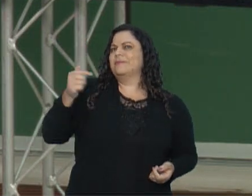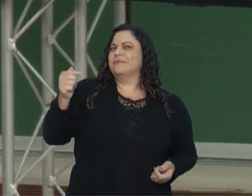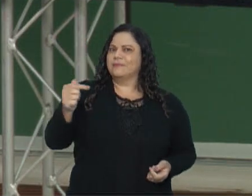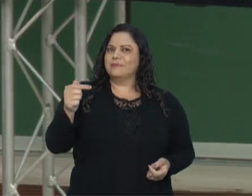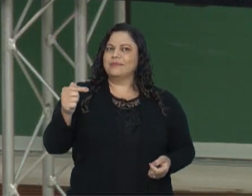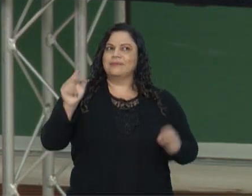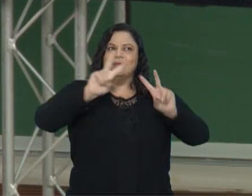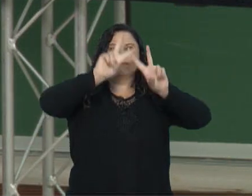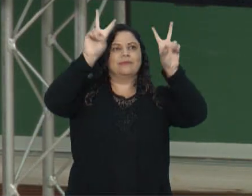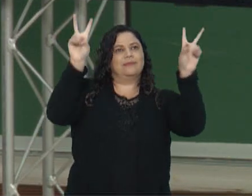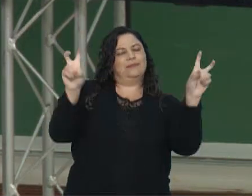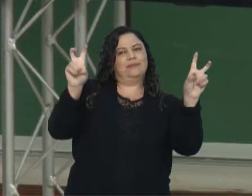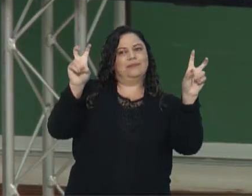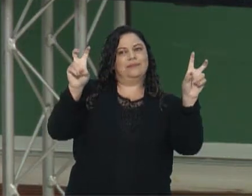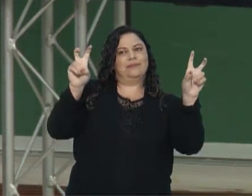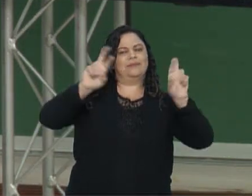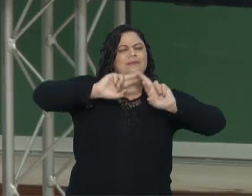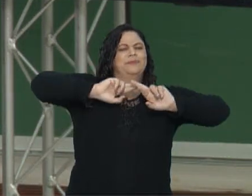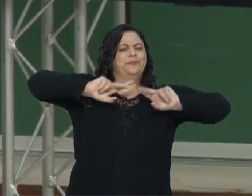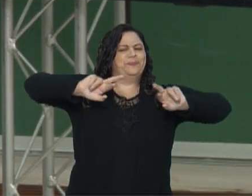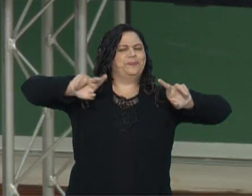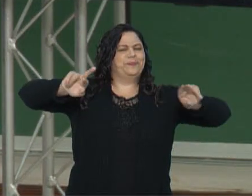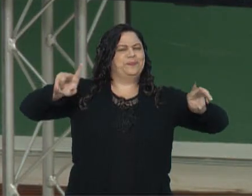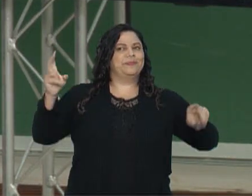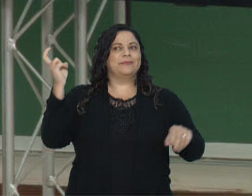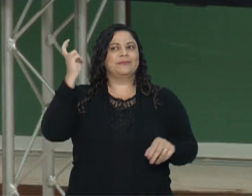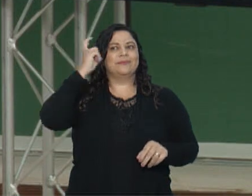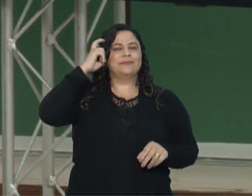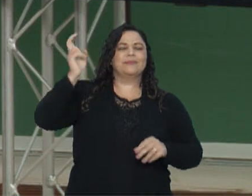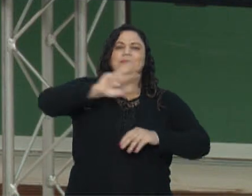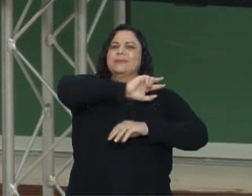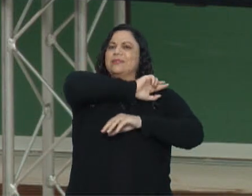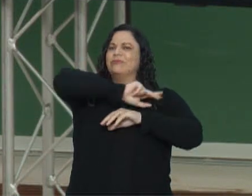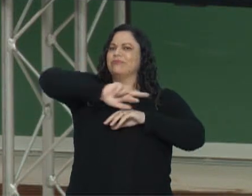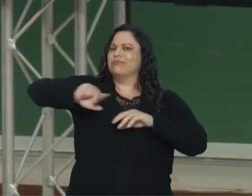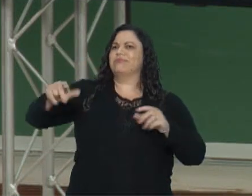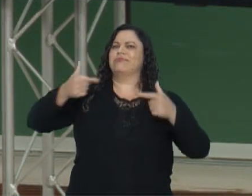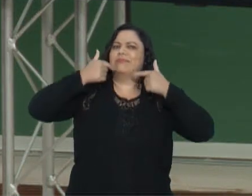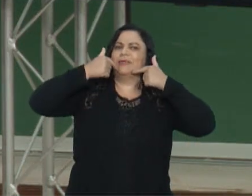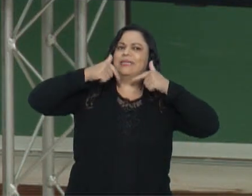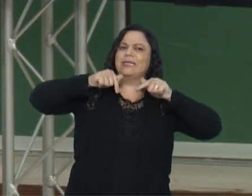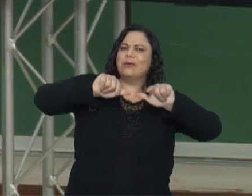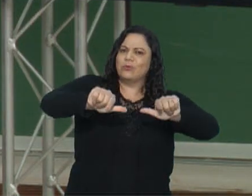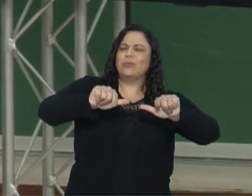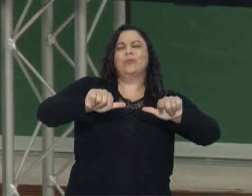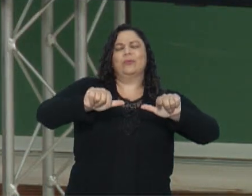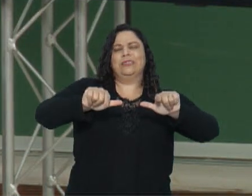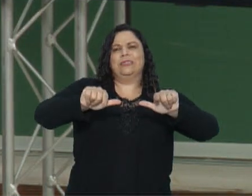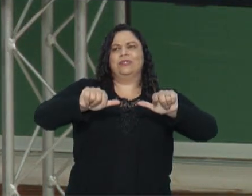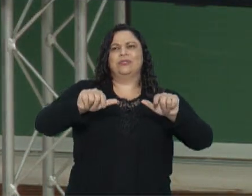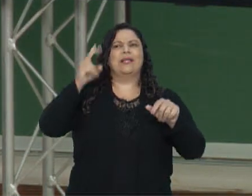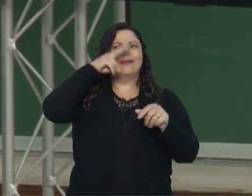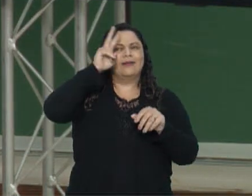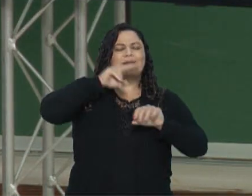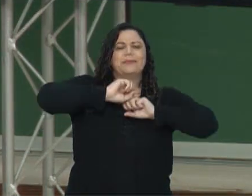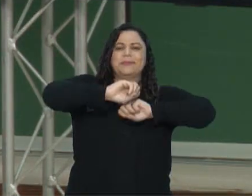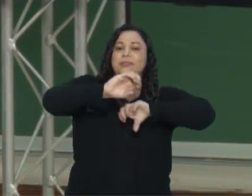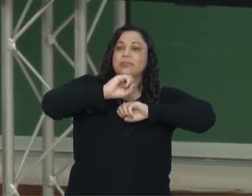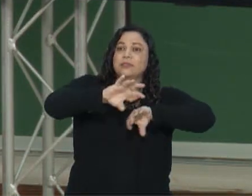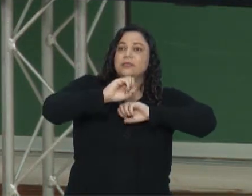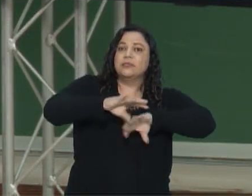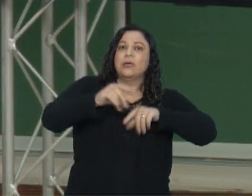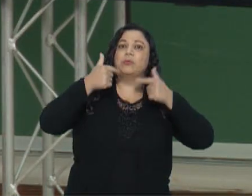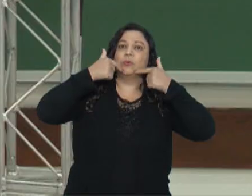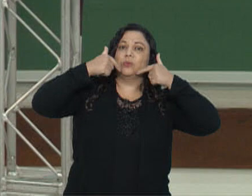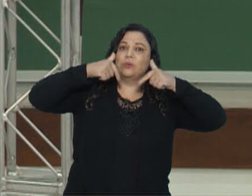de la diversidade cultural e também la diversidade linguística. Lembro que nós estudamos língua e cultura ao mesmo